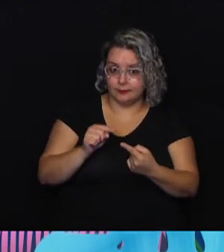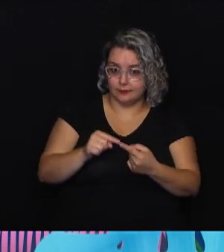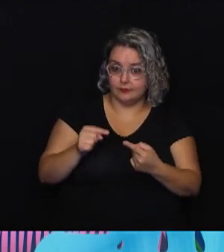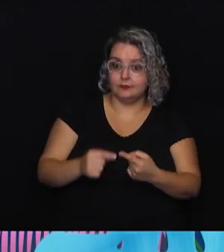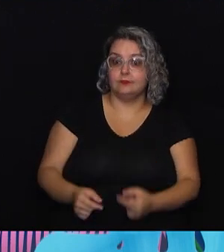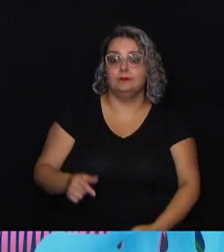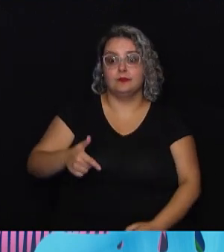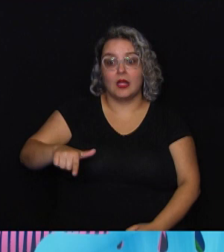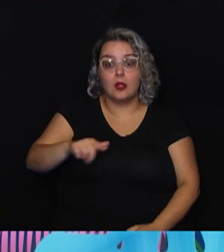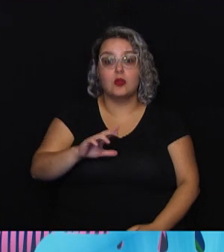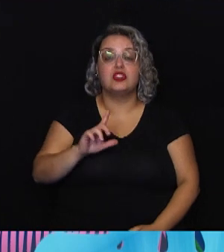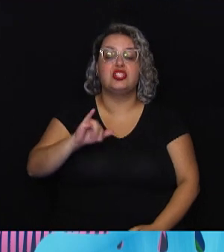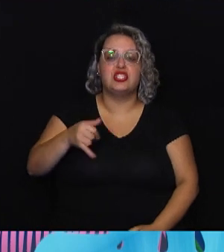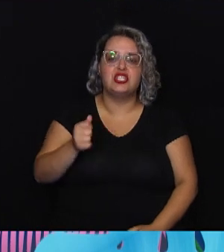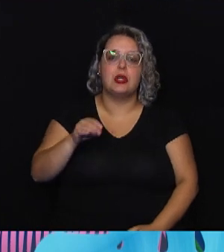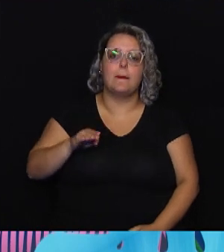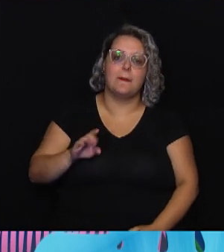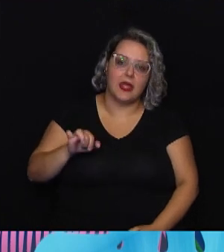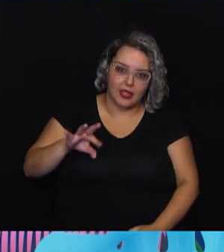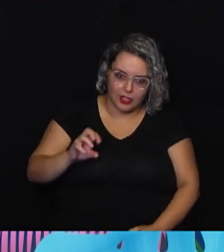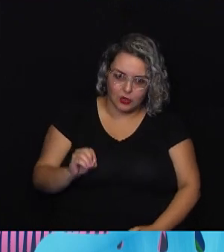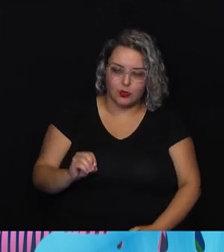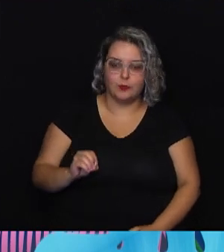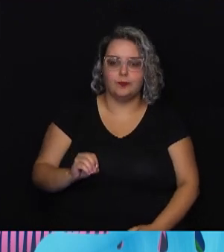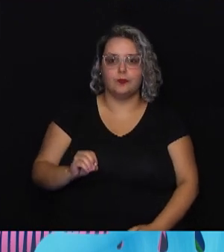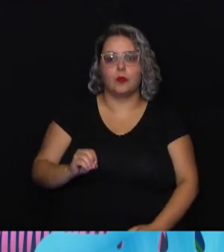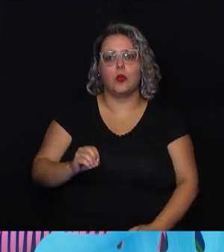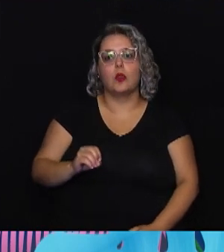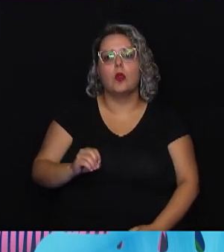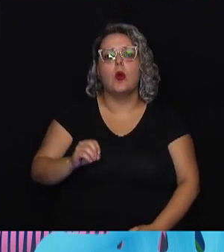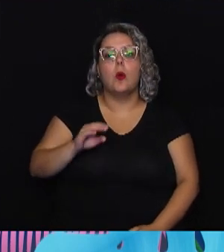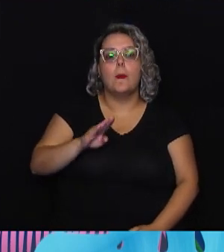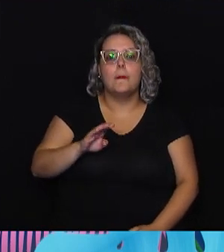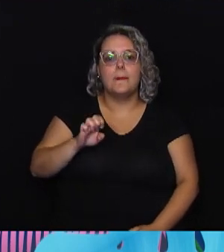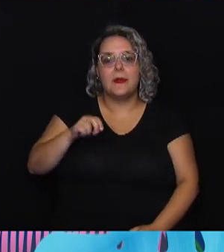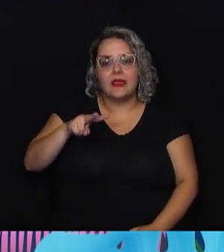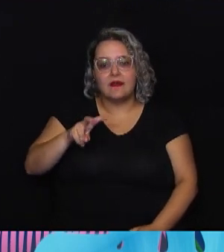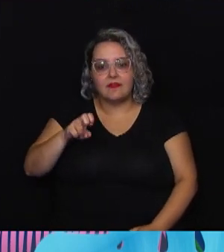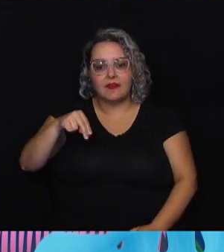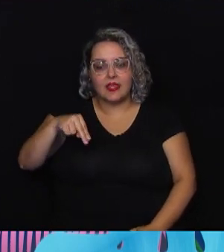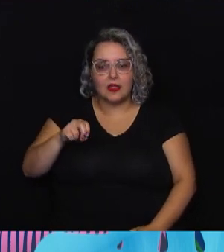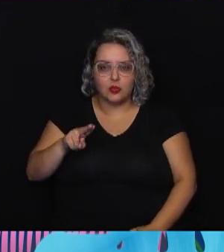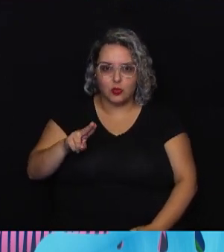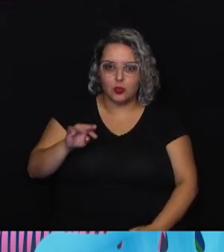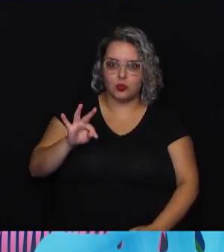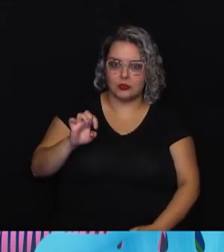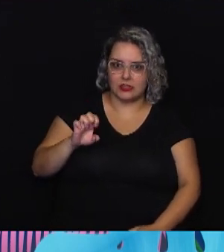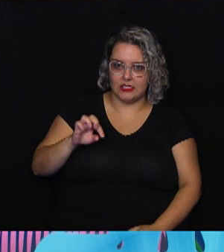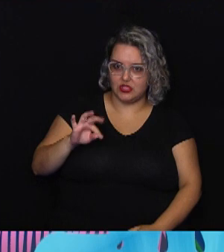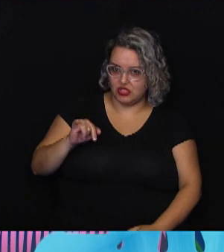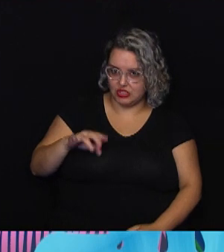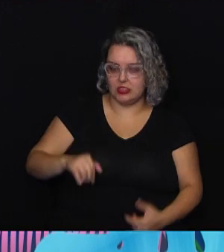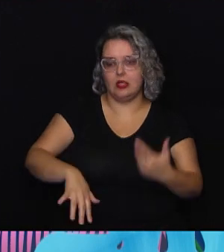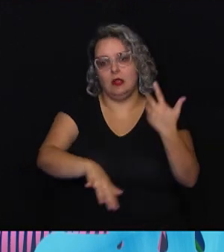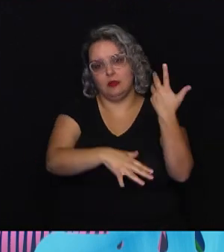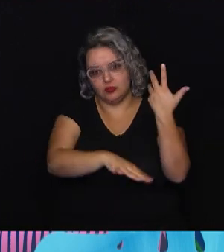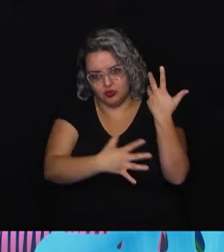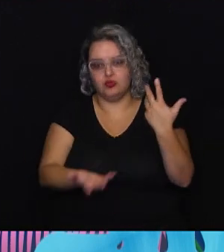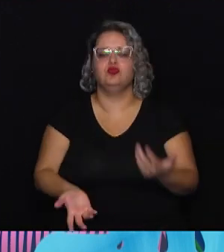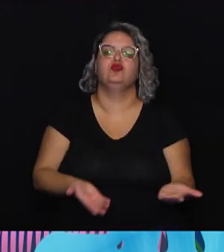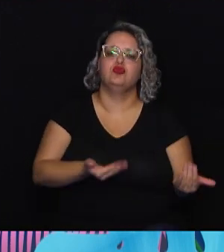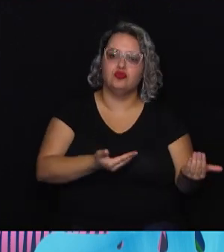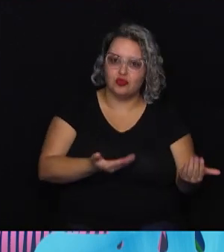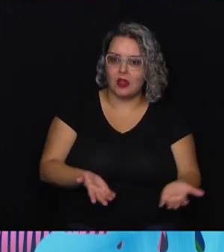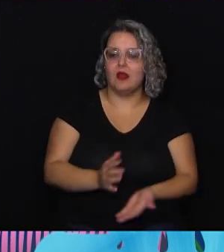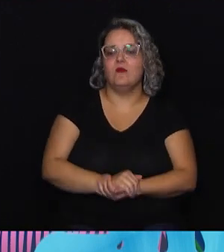Lagoa do Jambeiro, no Parque Jambeiro, o Parque Ecológico Bevenuto Tille, a Praça da Juventude, o Parque Linear do